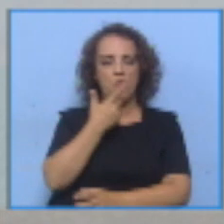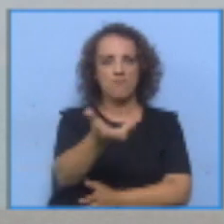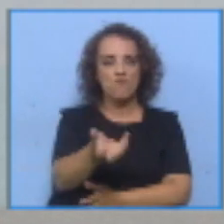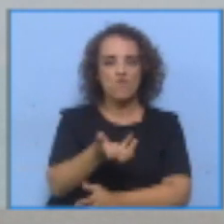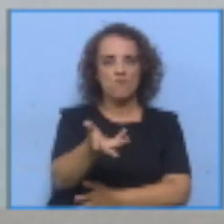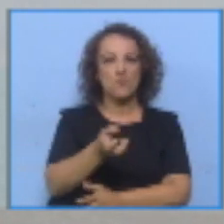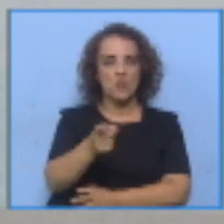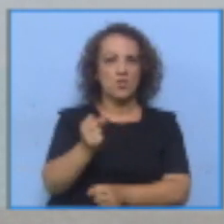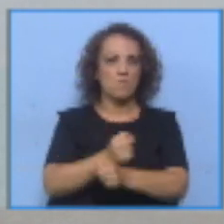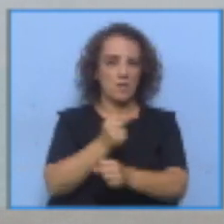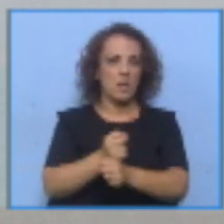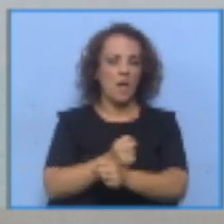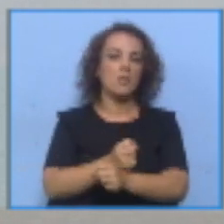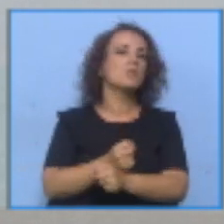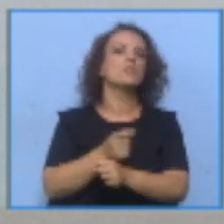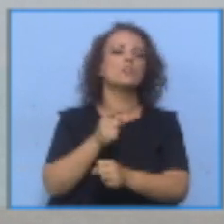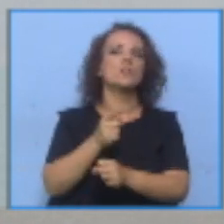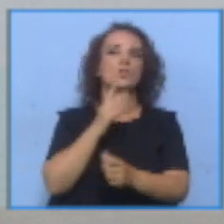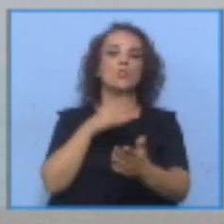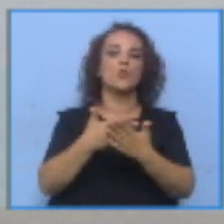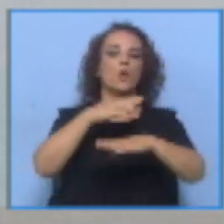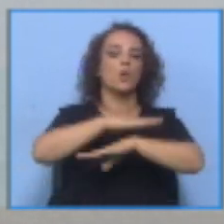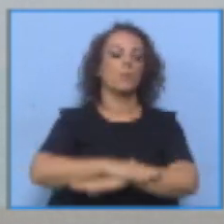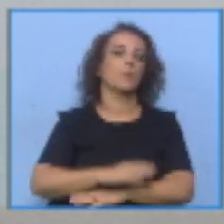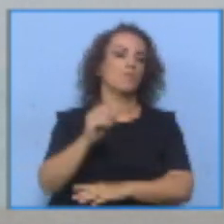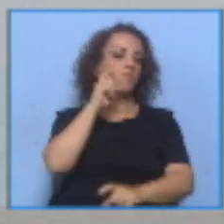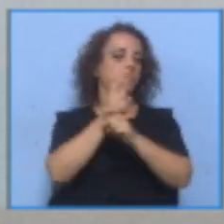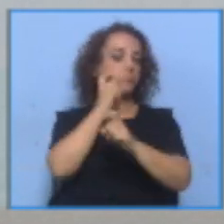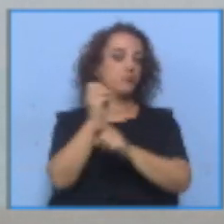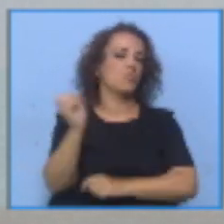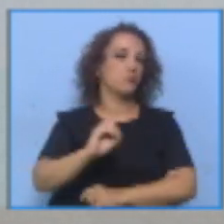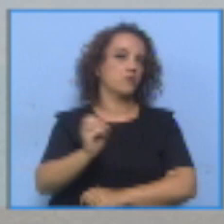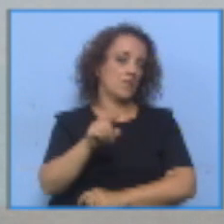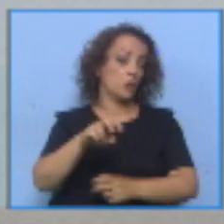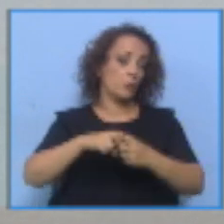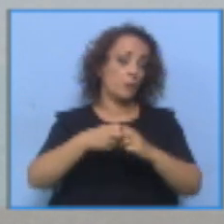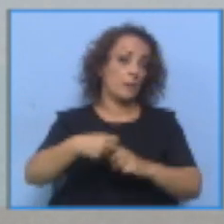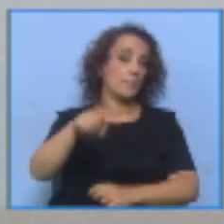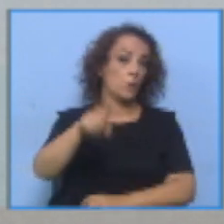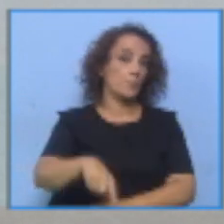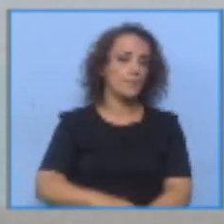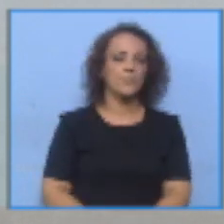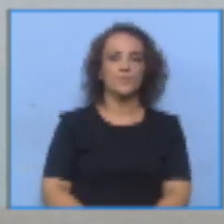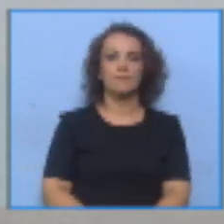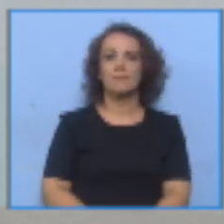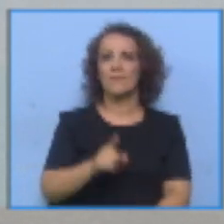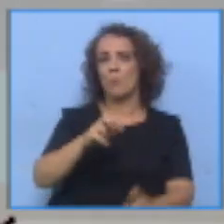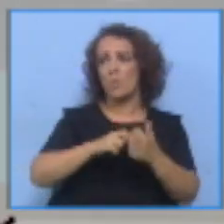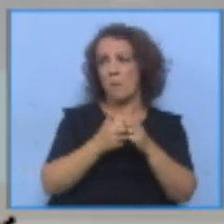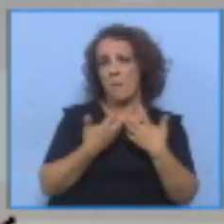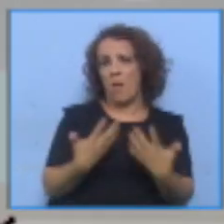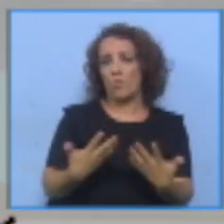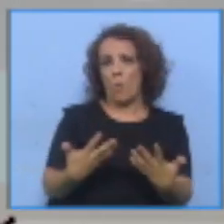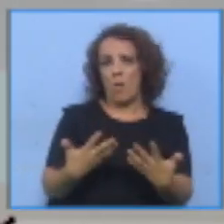minerais não foram minimamente cumpridas e ninguém fiscalizou. Então é esse o problema. E é um problema também da atualidade que se